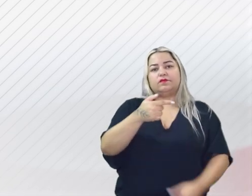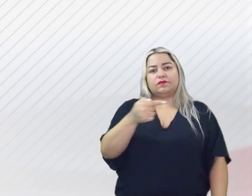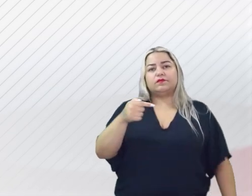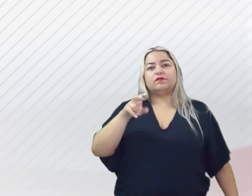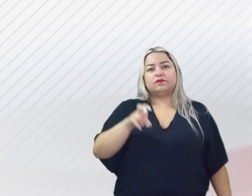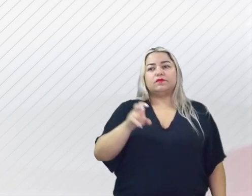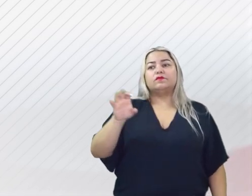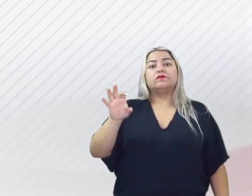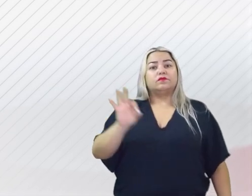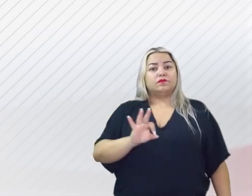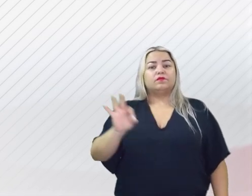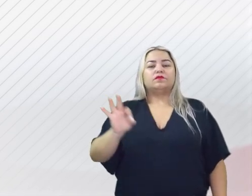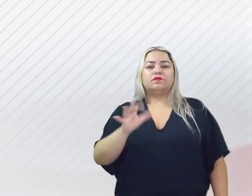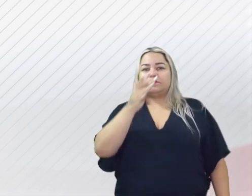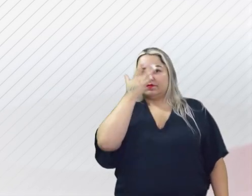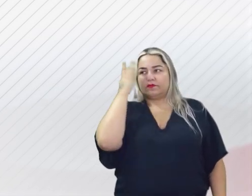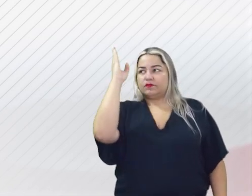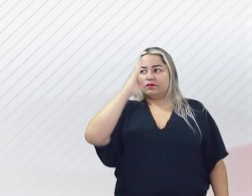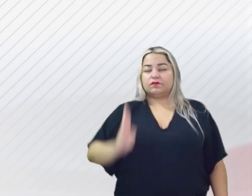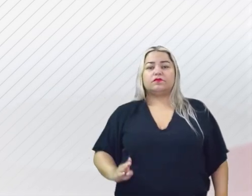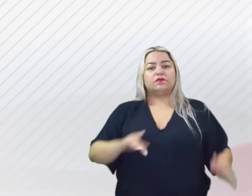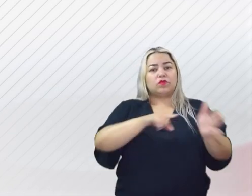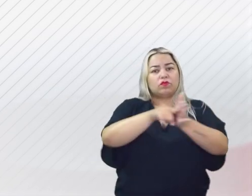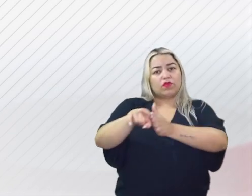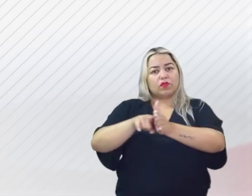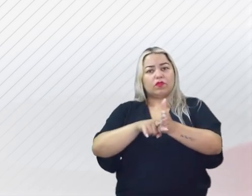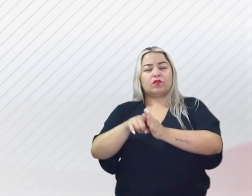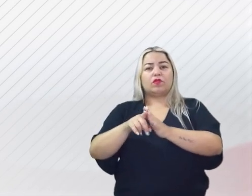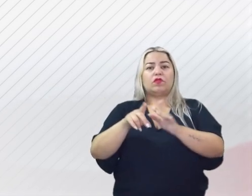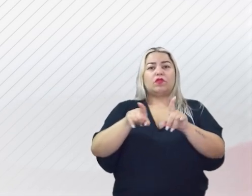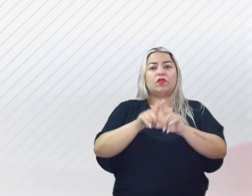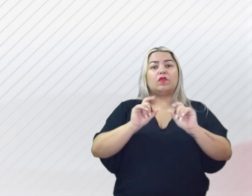por 75% dos brasileiros. De acordo com a pesquisa